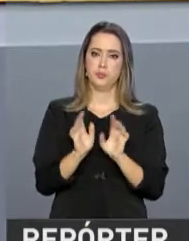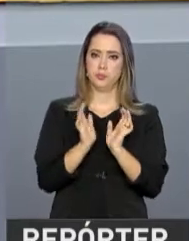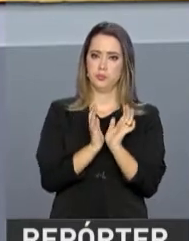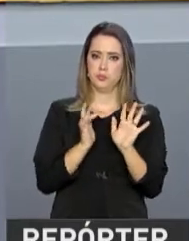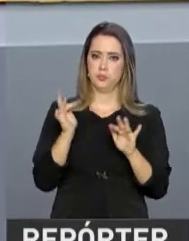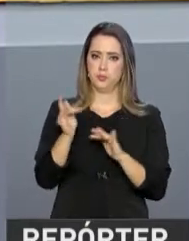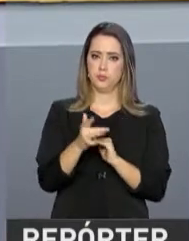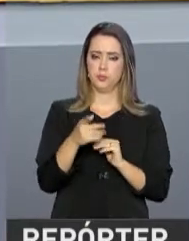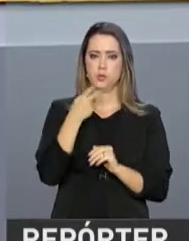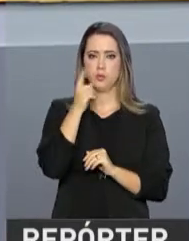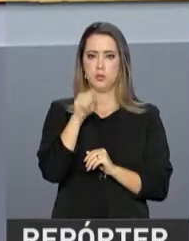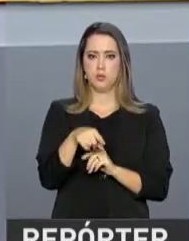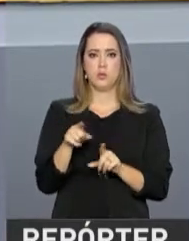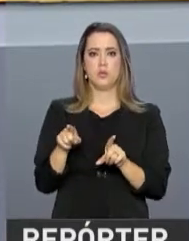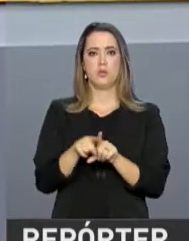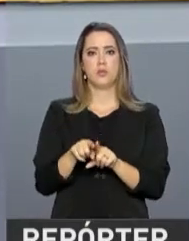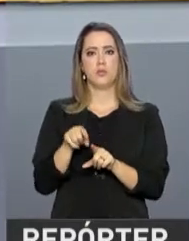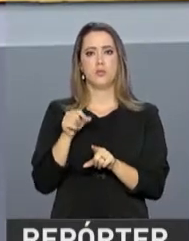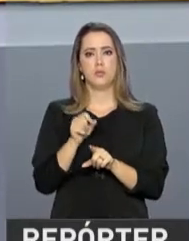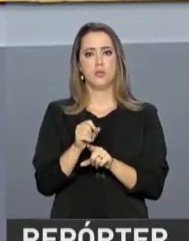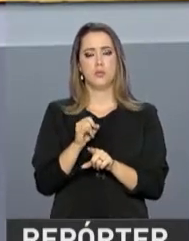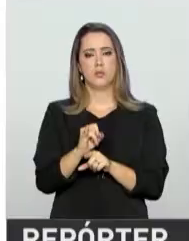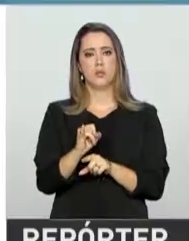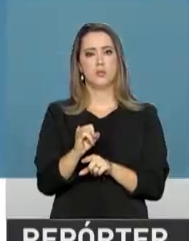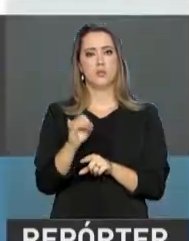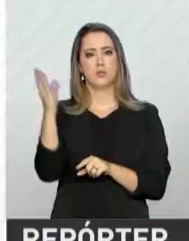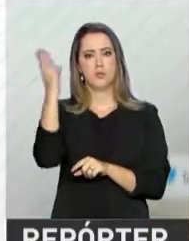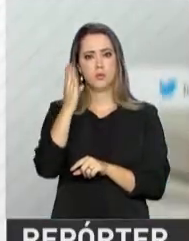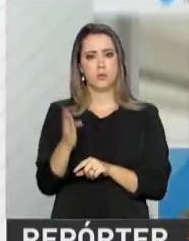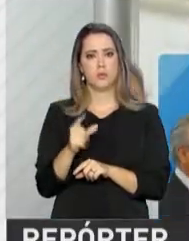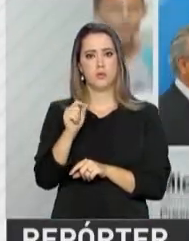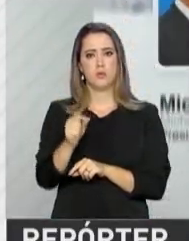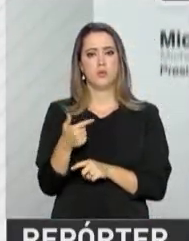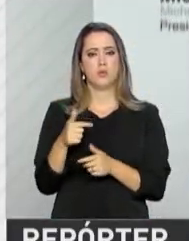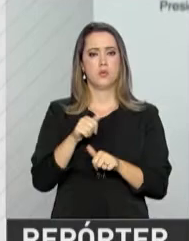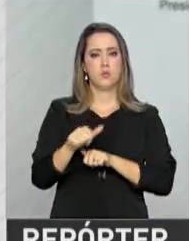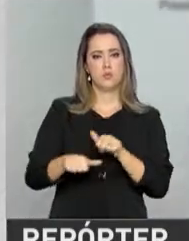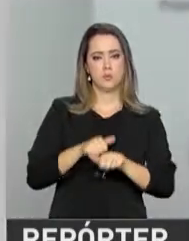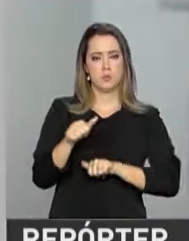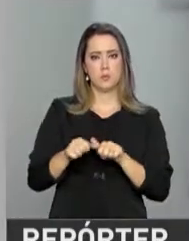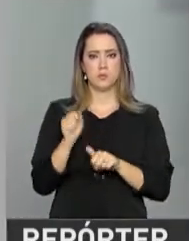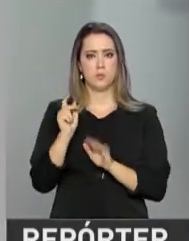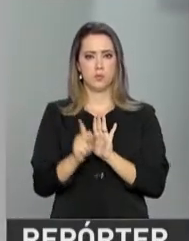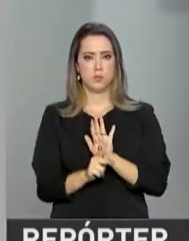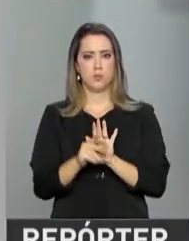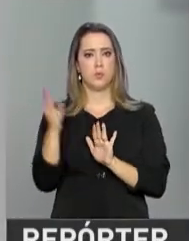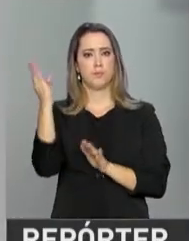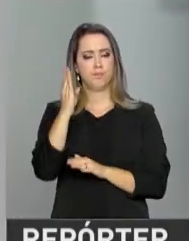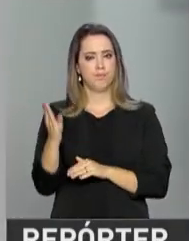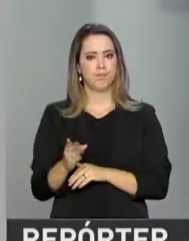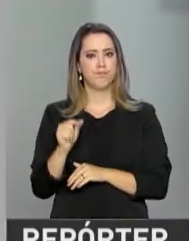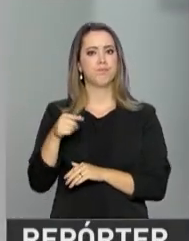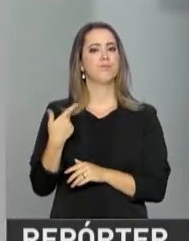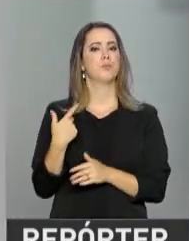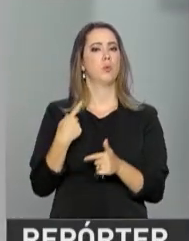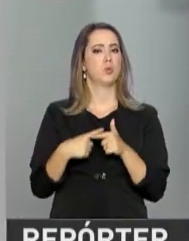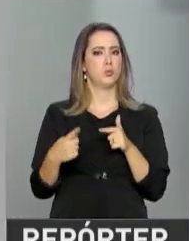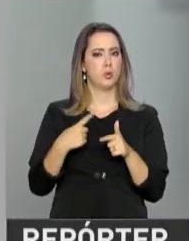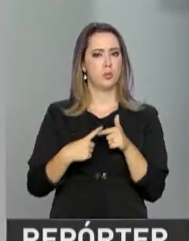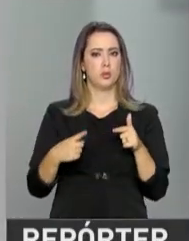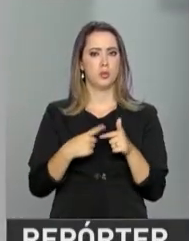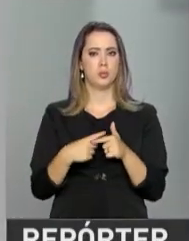social michel temer disse que se o brasil não fizer uma readequação previdenciária o país vai ter prejuízo